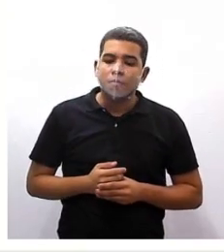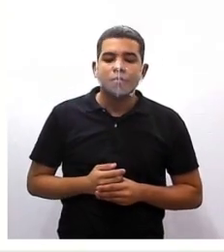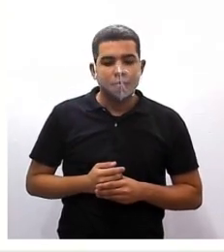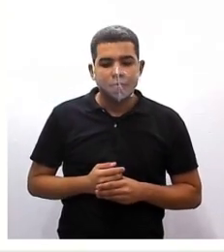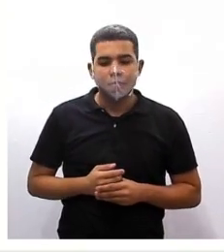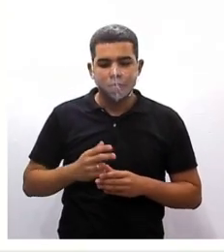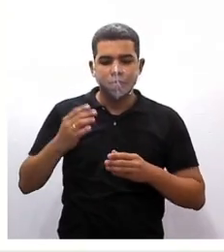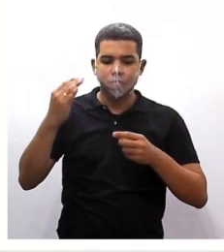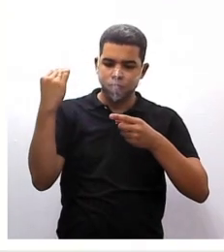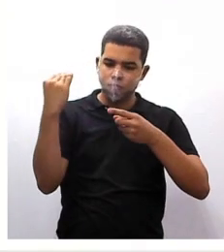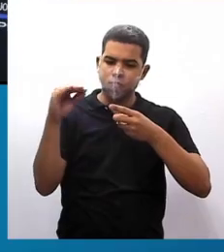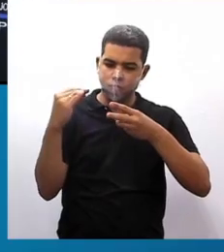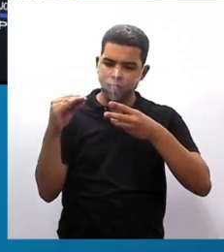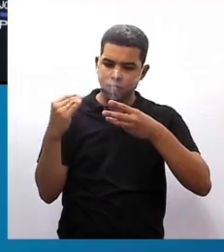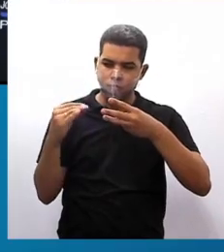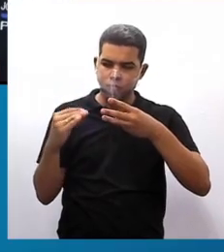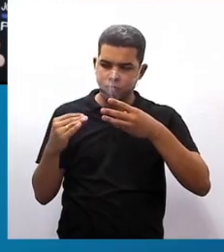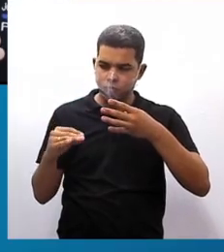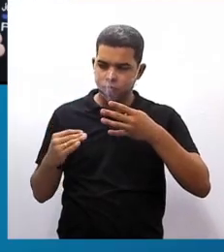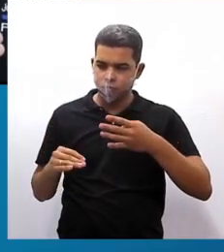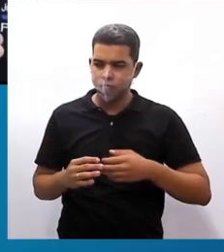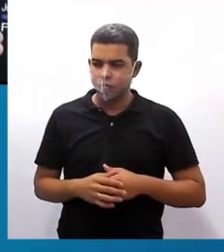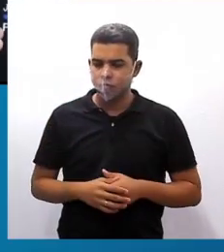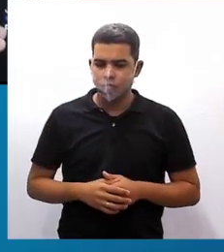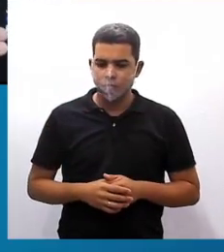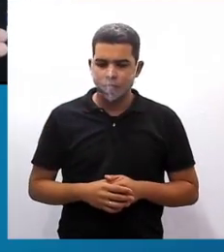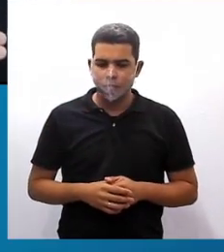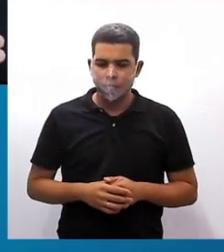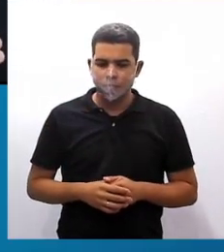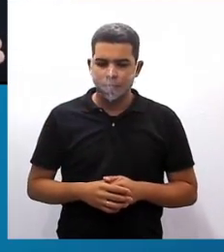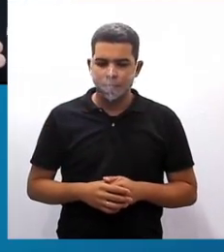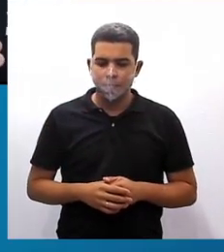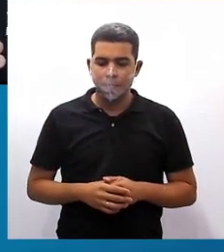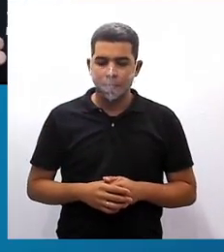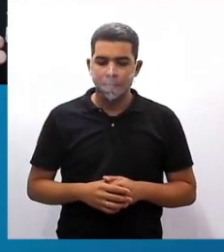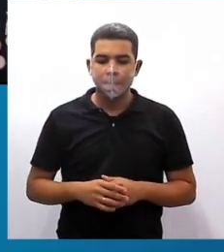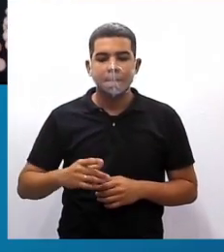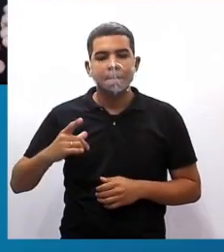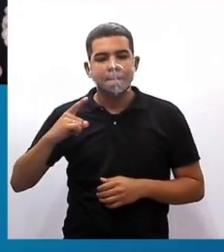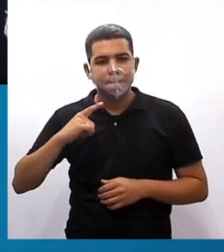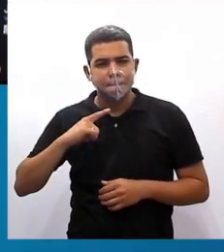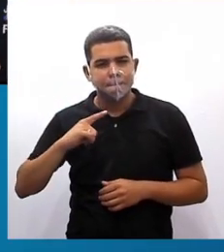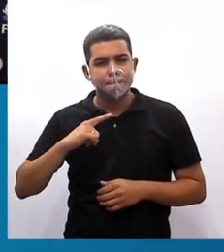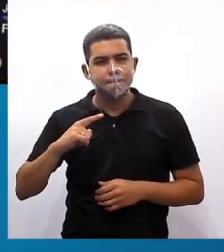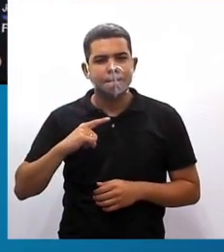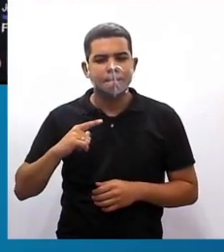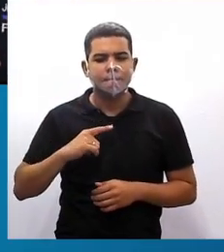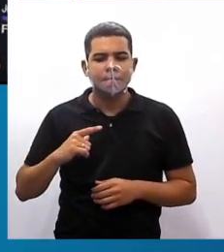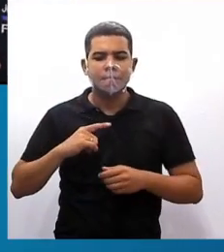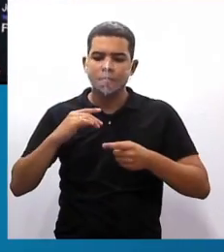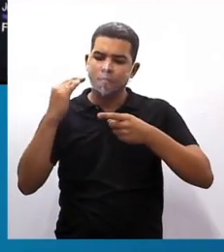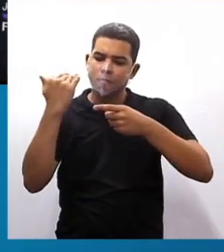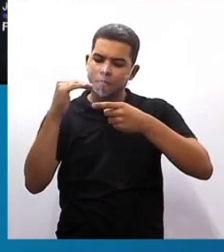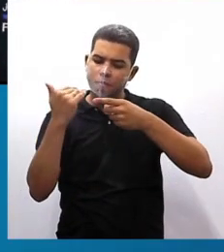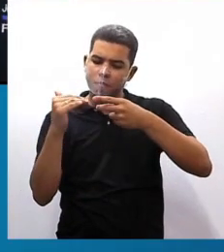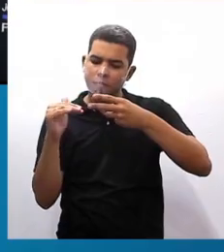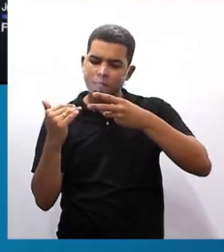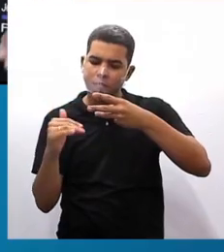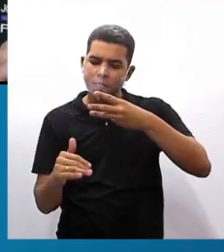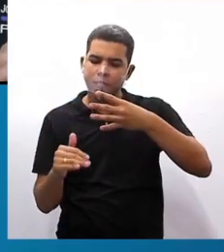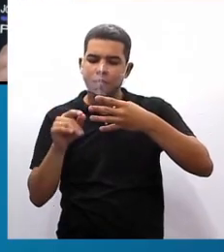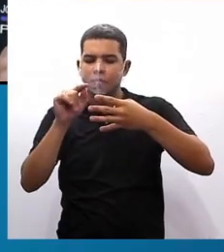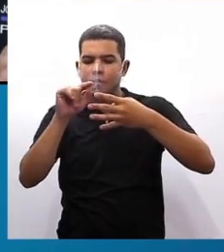0,75, 2,17. Pronto. Aí, veja, pessoal, que está em a